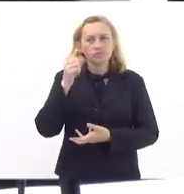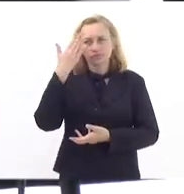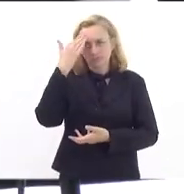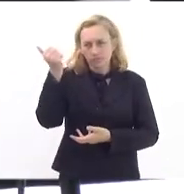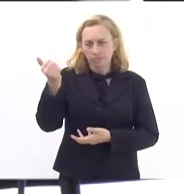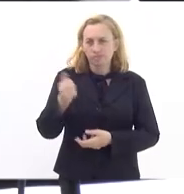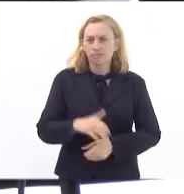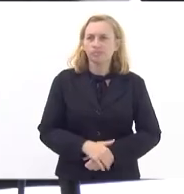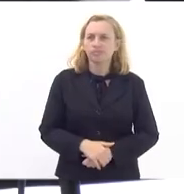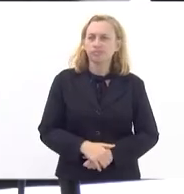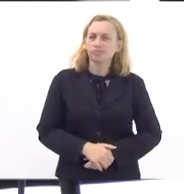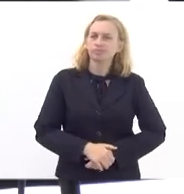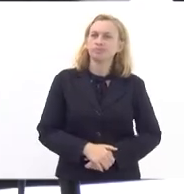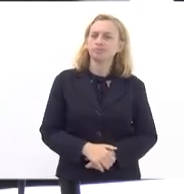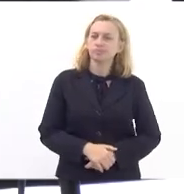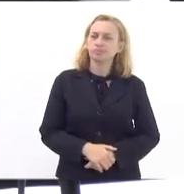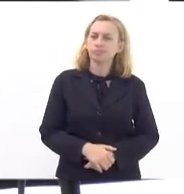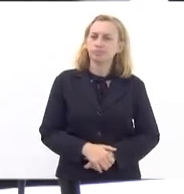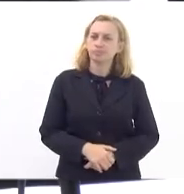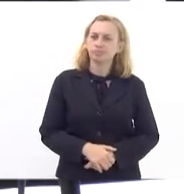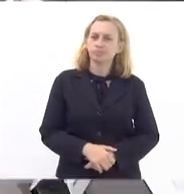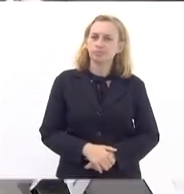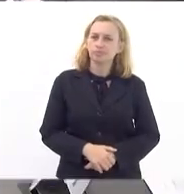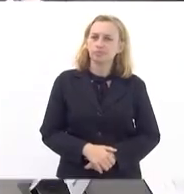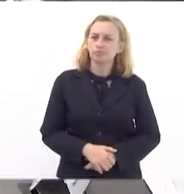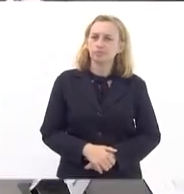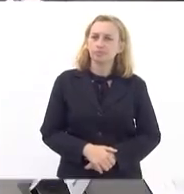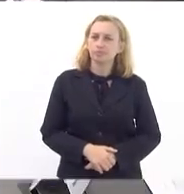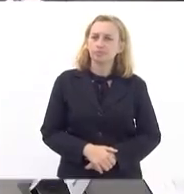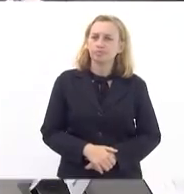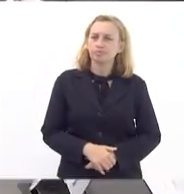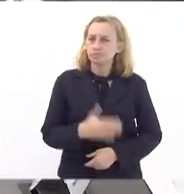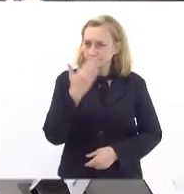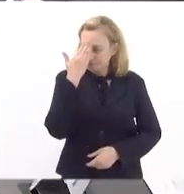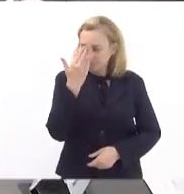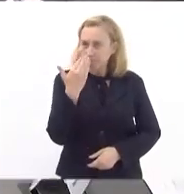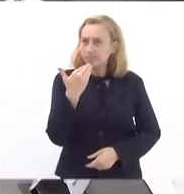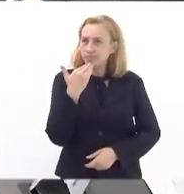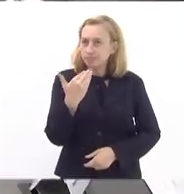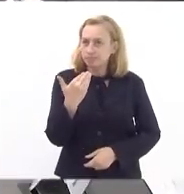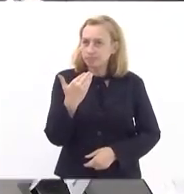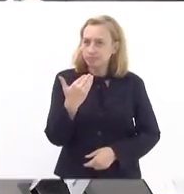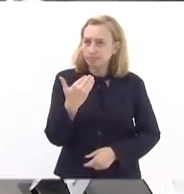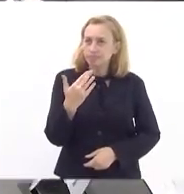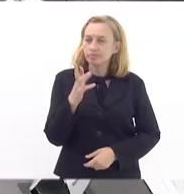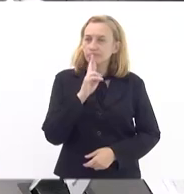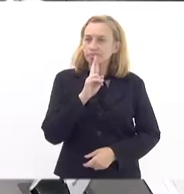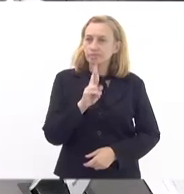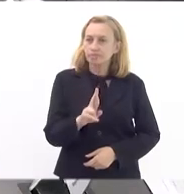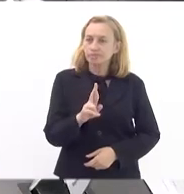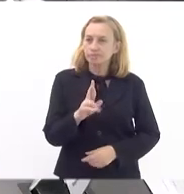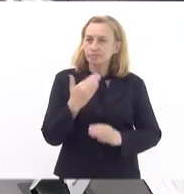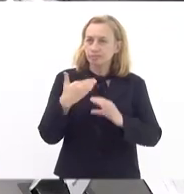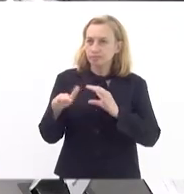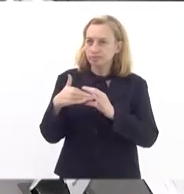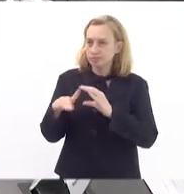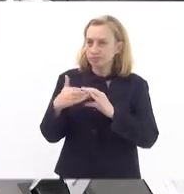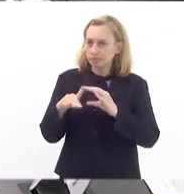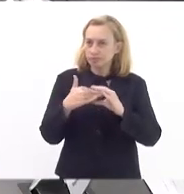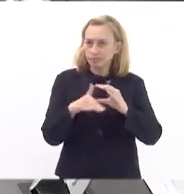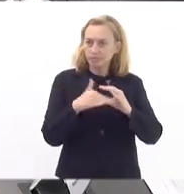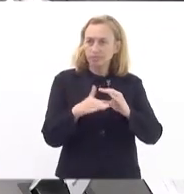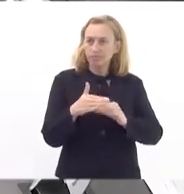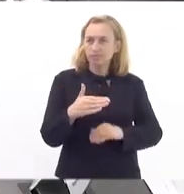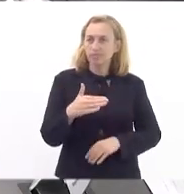sobre isso e Lucy Então eu acho que isso eu vou a agradecer eu vou pedir para que a gente possa na frente a Valdete eu vou passar para